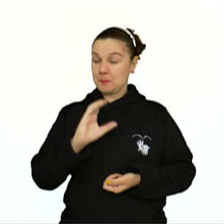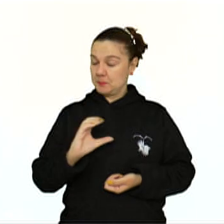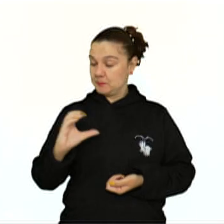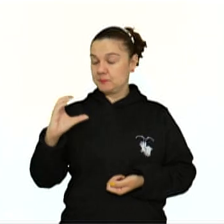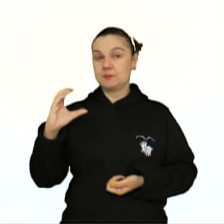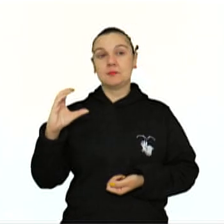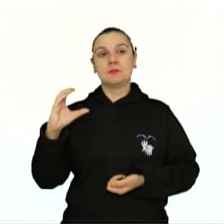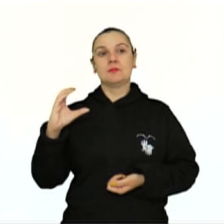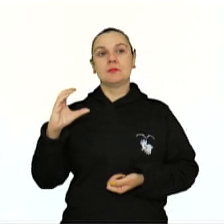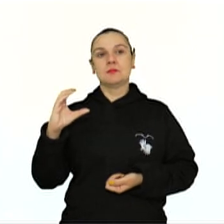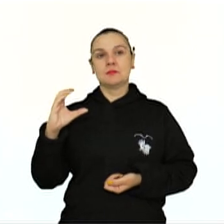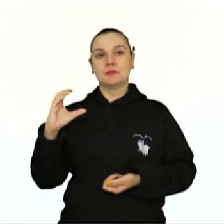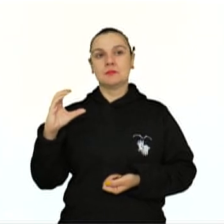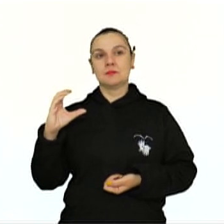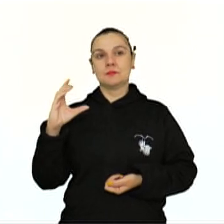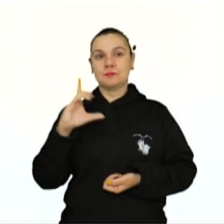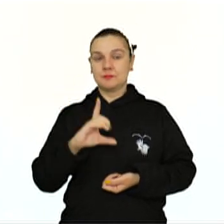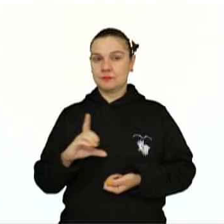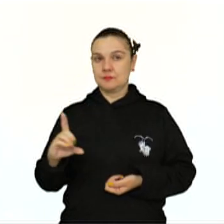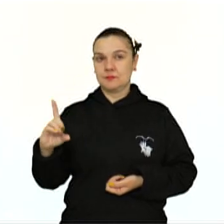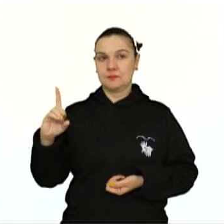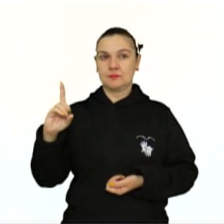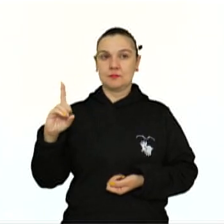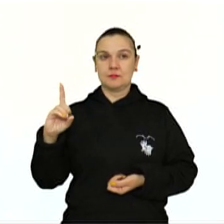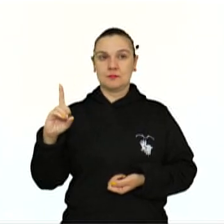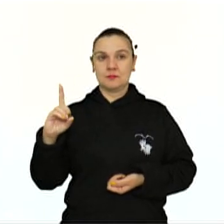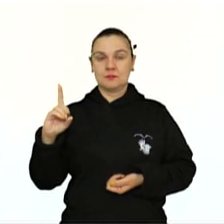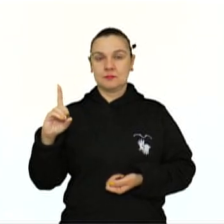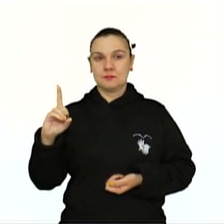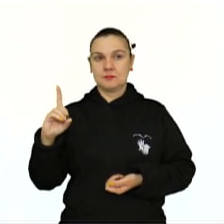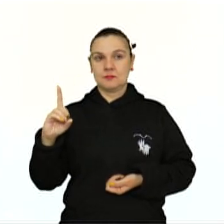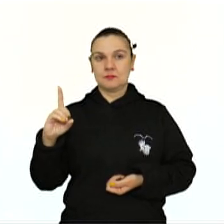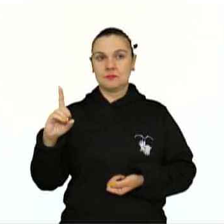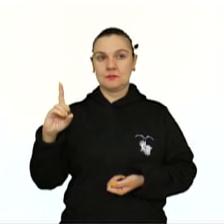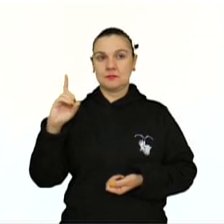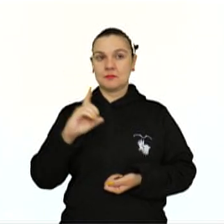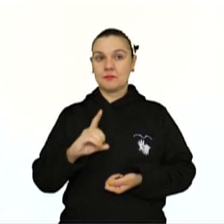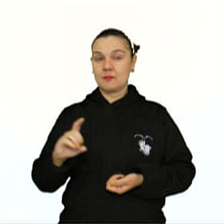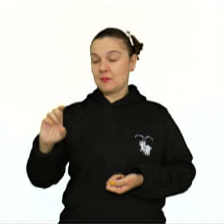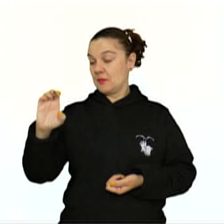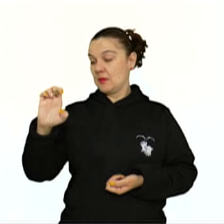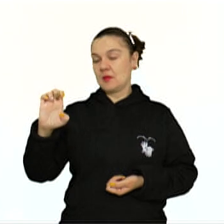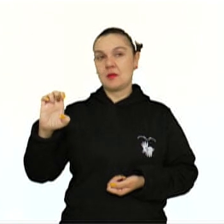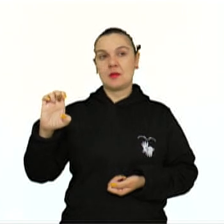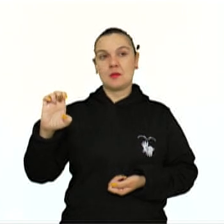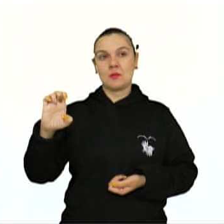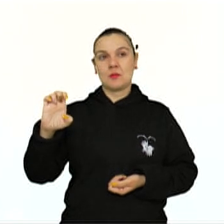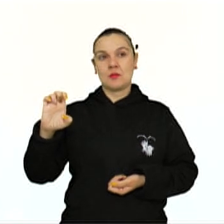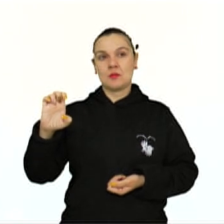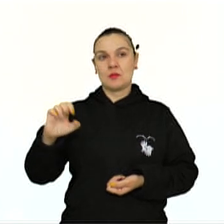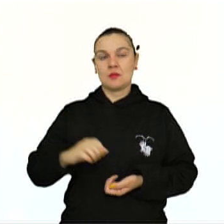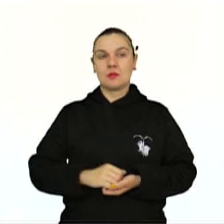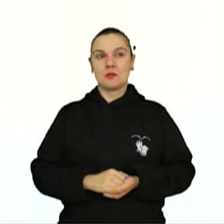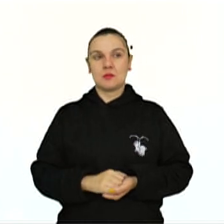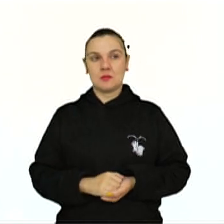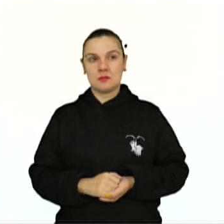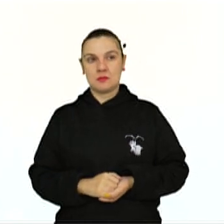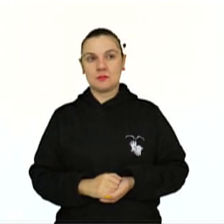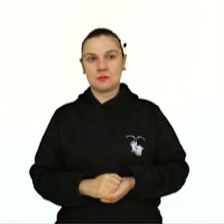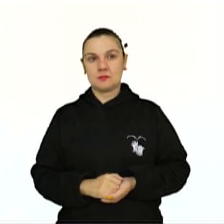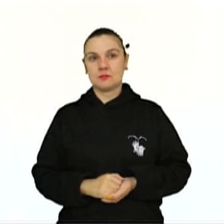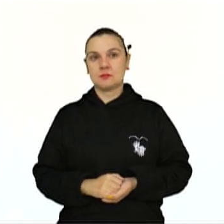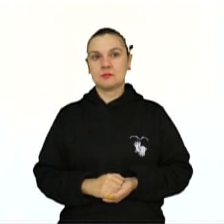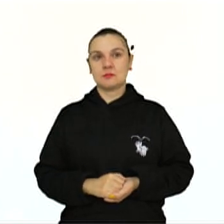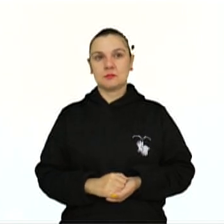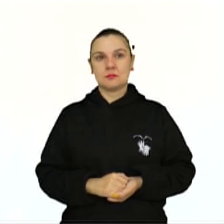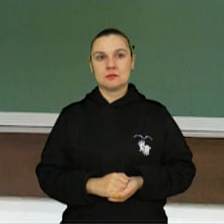de estômago, letra C. Dolor de cabeça, letra D. E dolor de muelas, letra E.